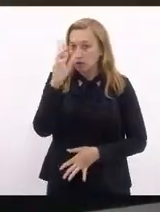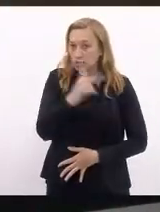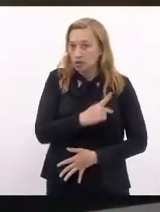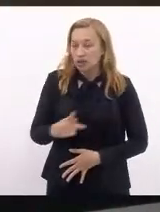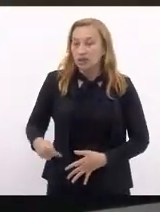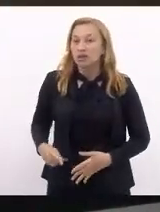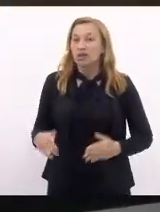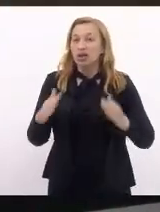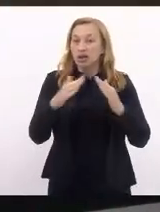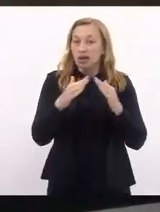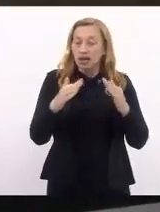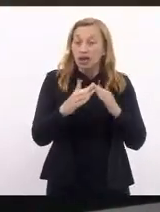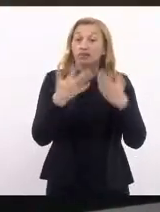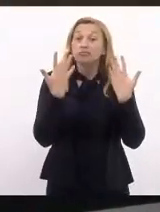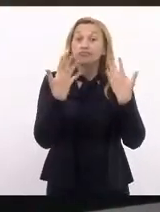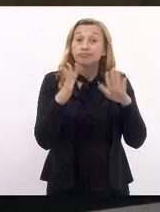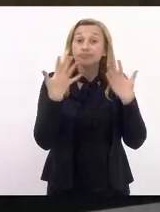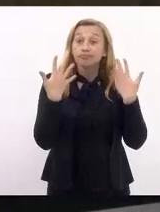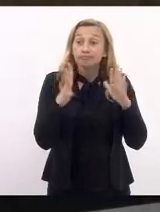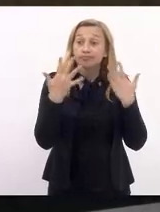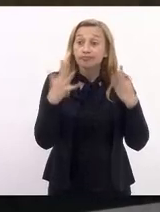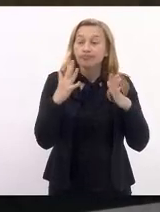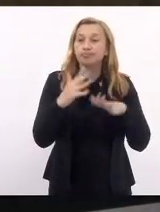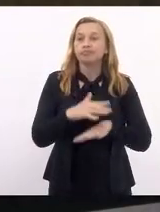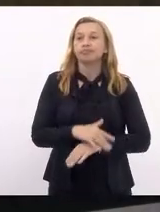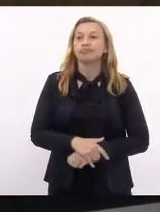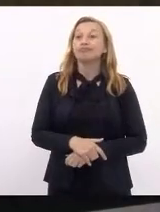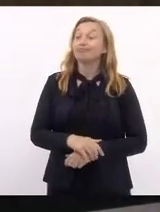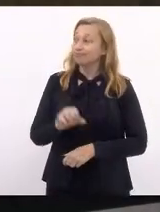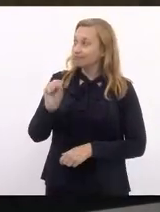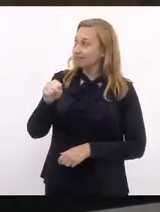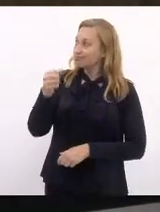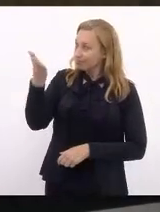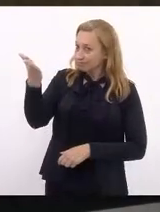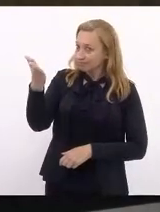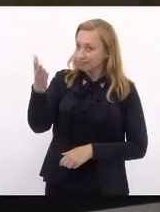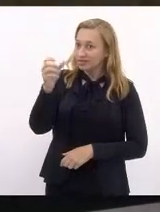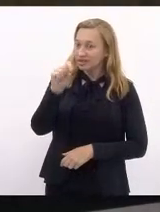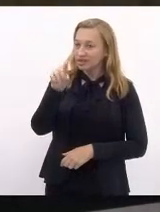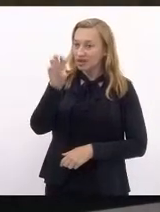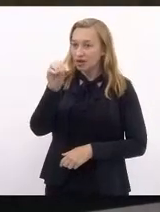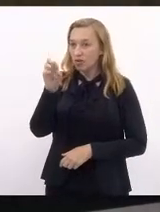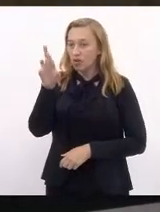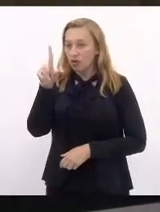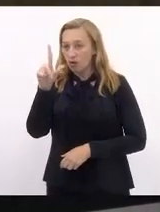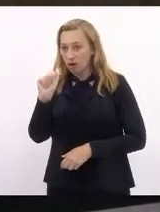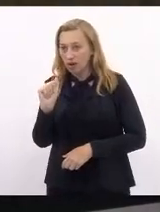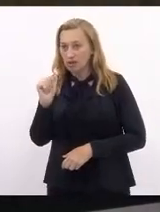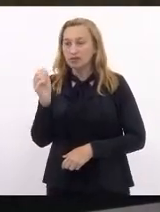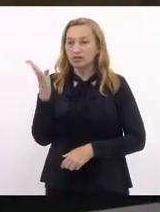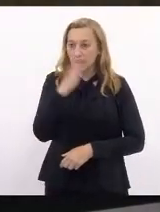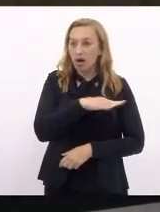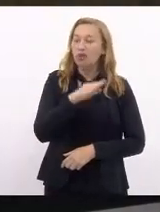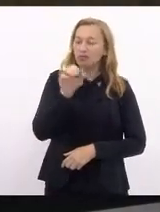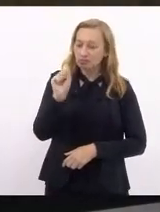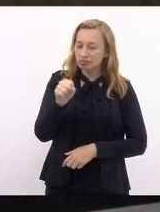Presidente a casa está de parabéns era uma sacola de maldades